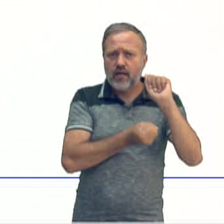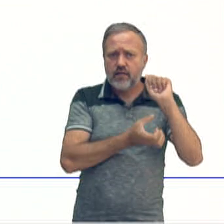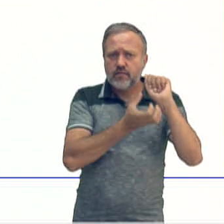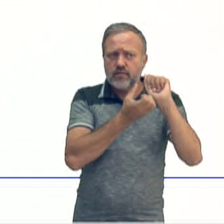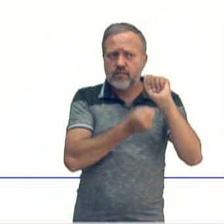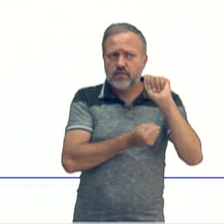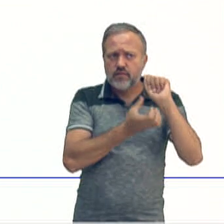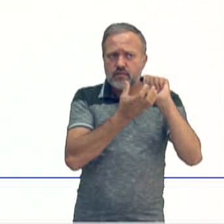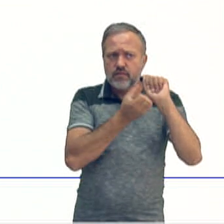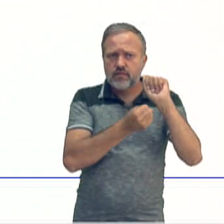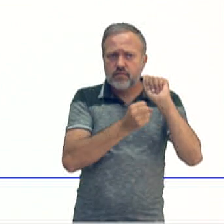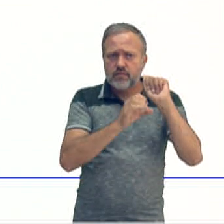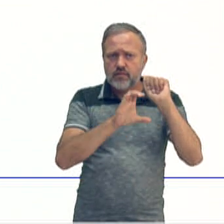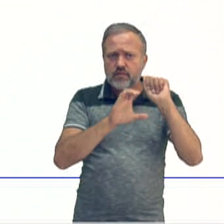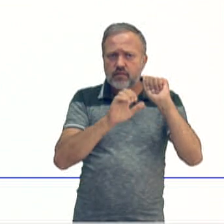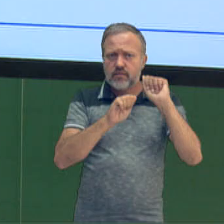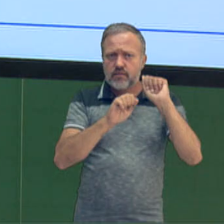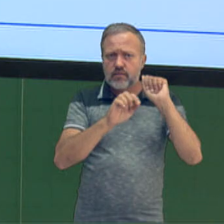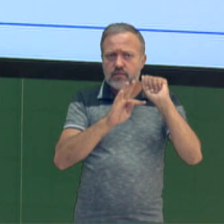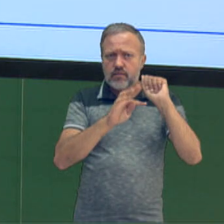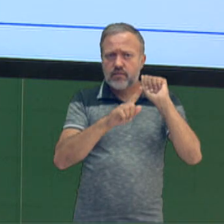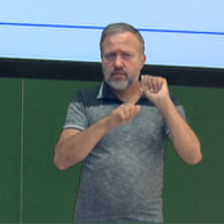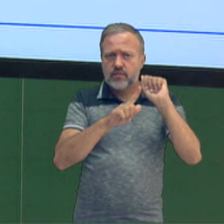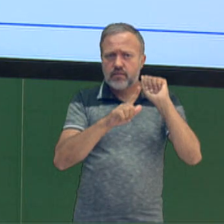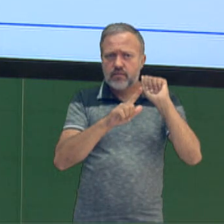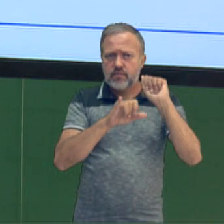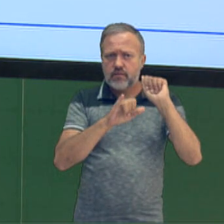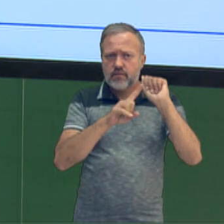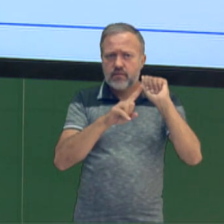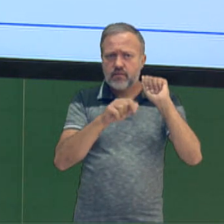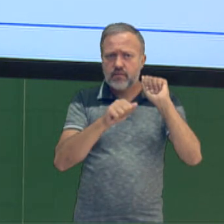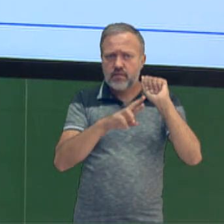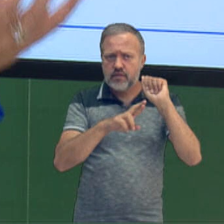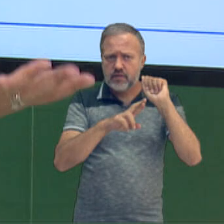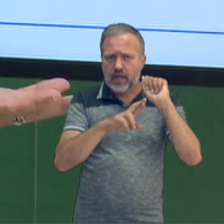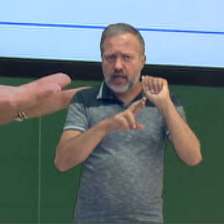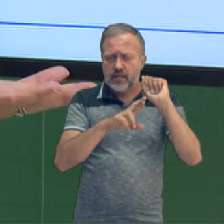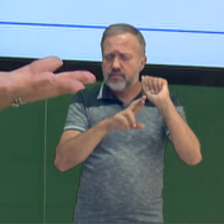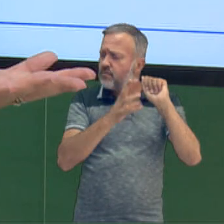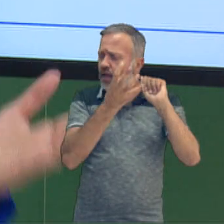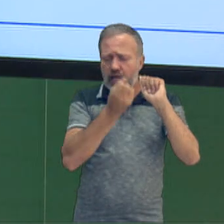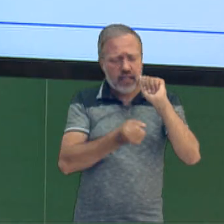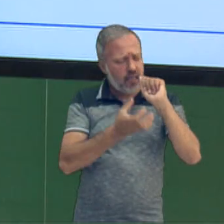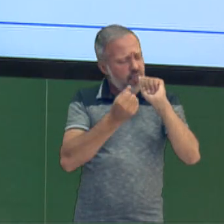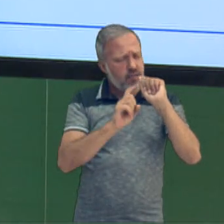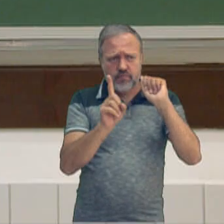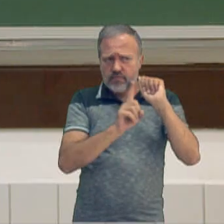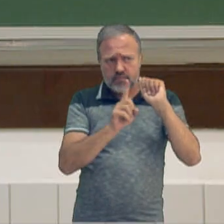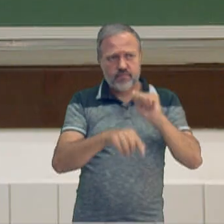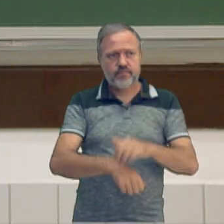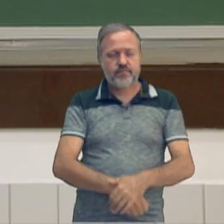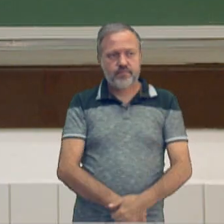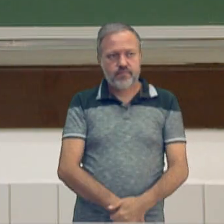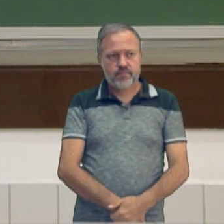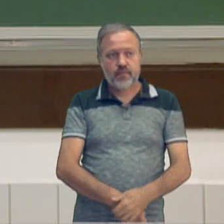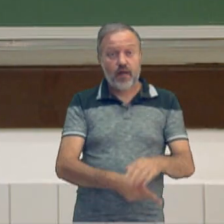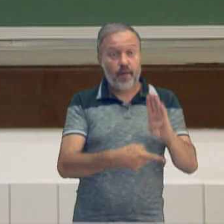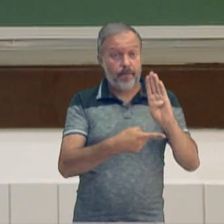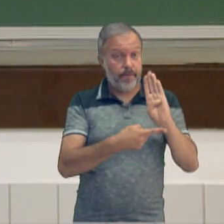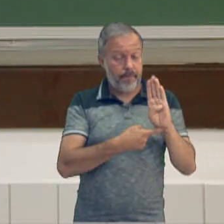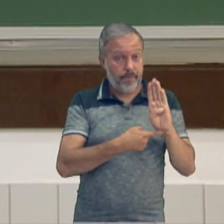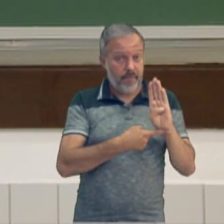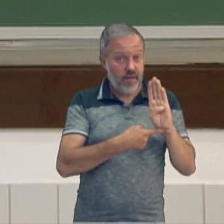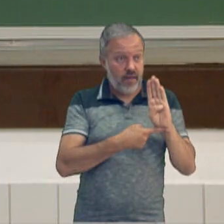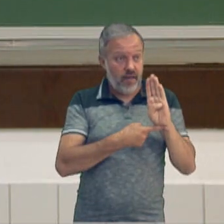Gente, catalisador, a gente falou que era enzima. Enzima é proteína, então não pode ser os lipídios, né? Servir como fonte de